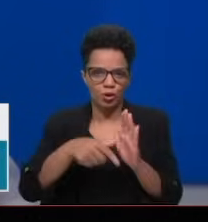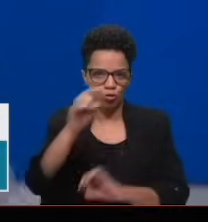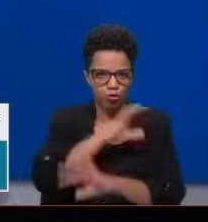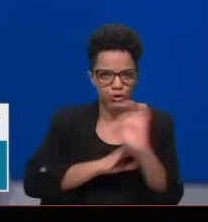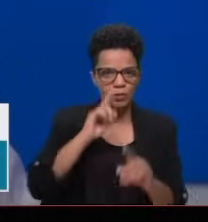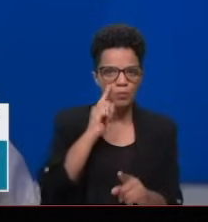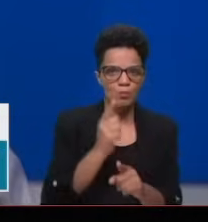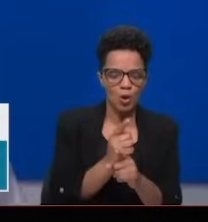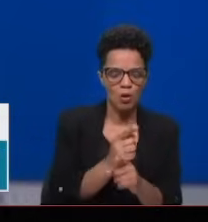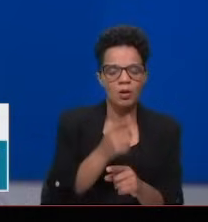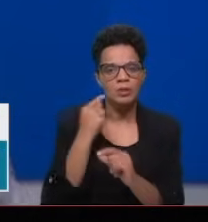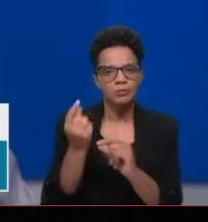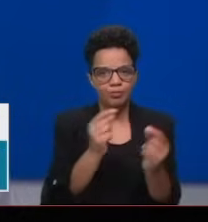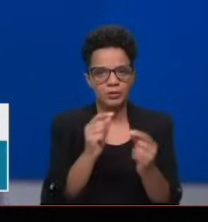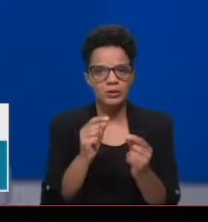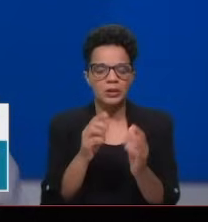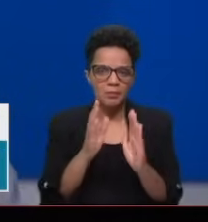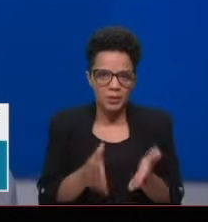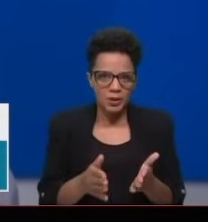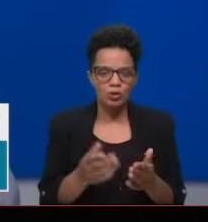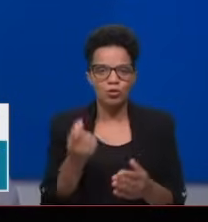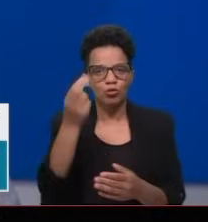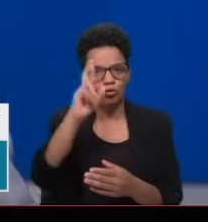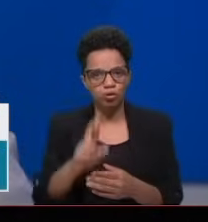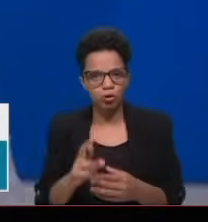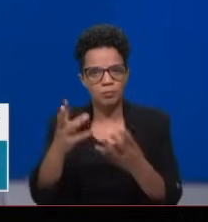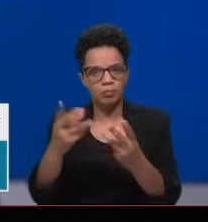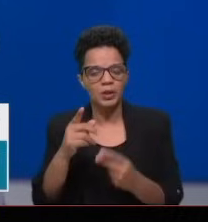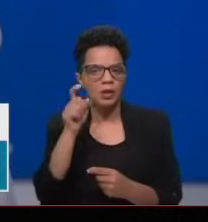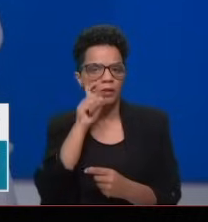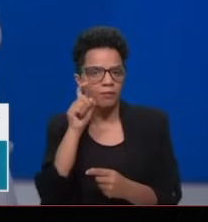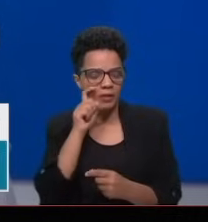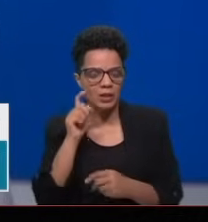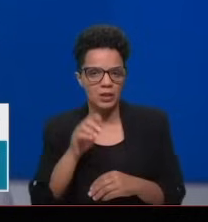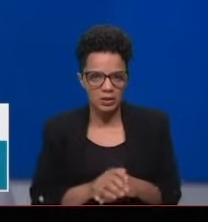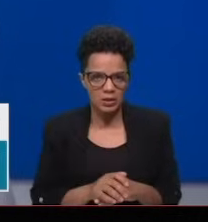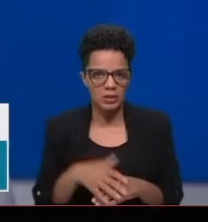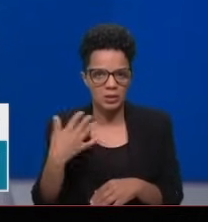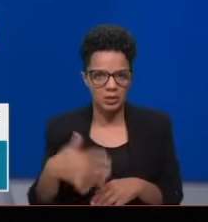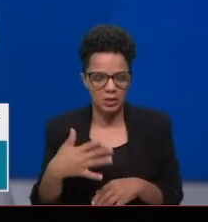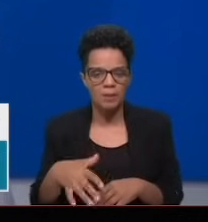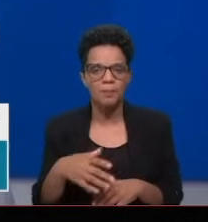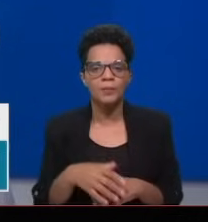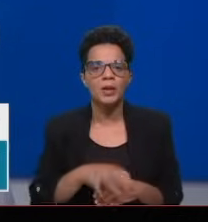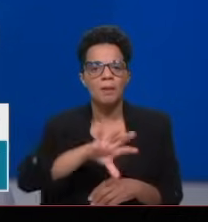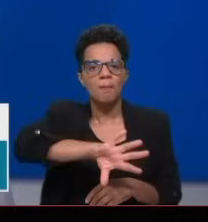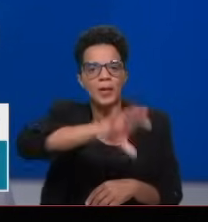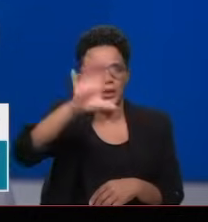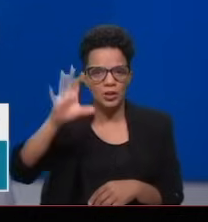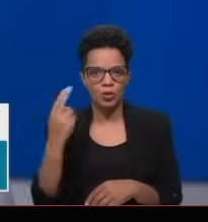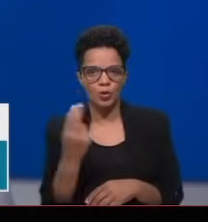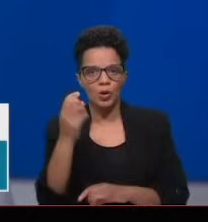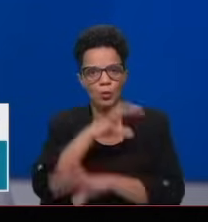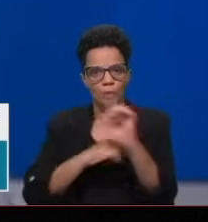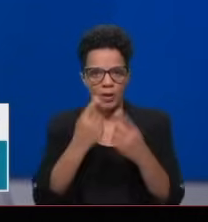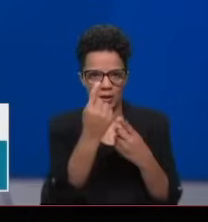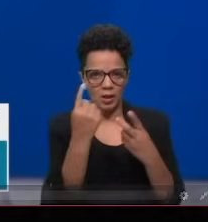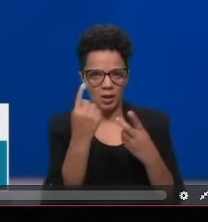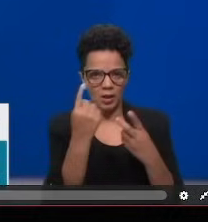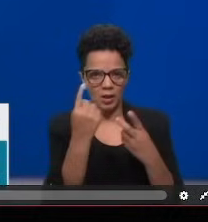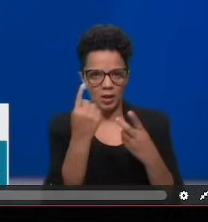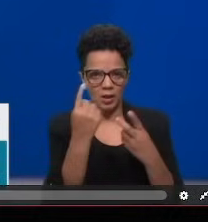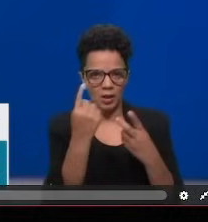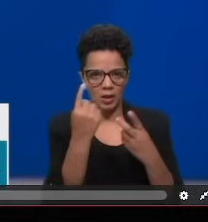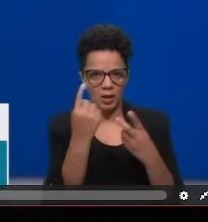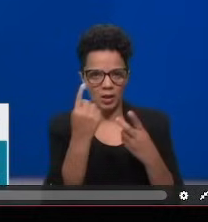ao mesmo tempo discute a necessidade de aumentar ou não o oramento da defesa de for substantiva em cada país da união é a proposta de